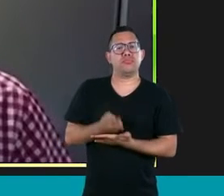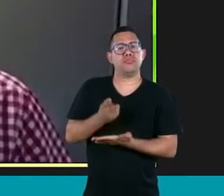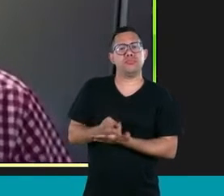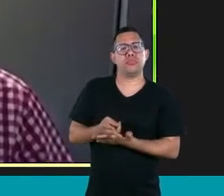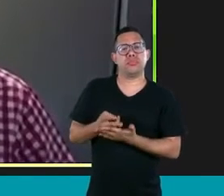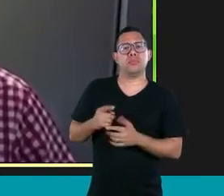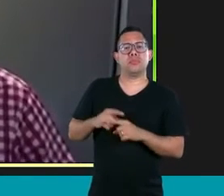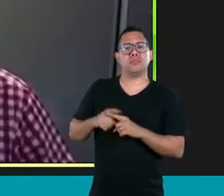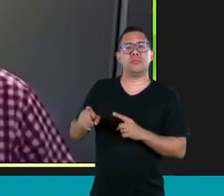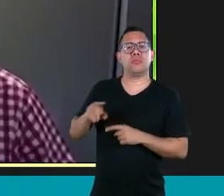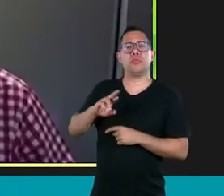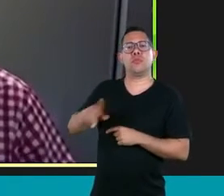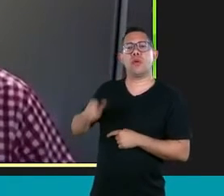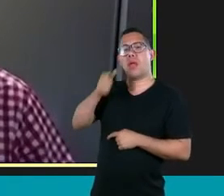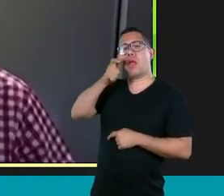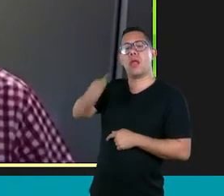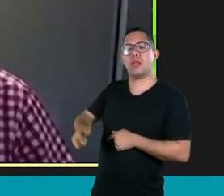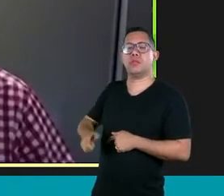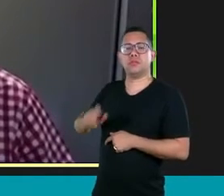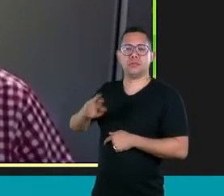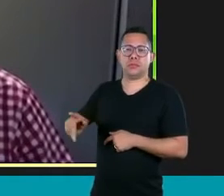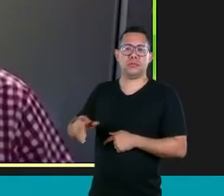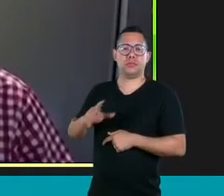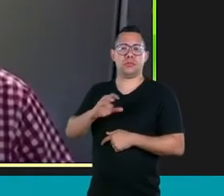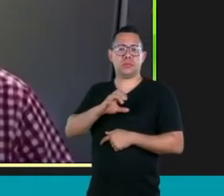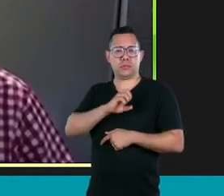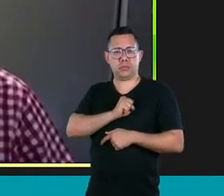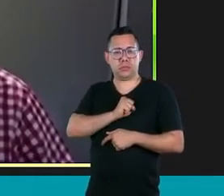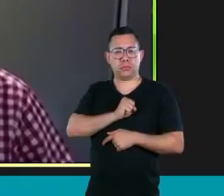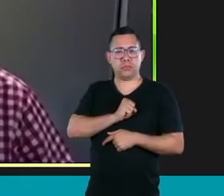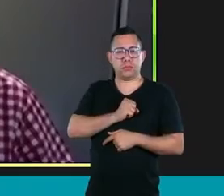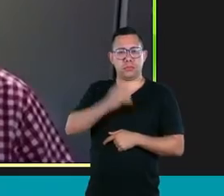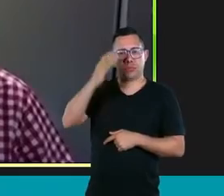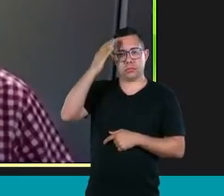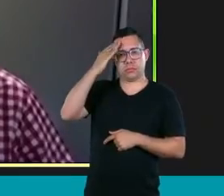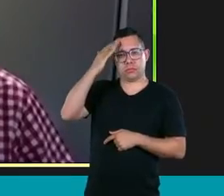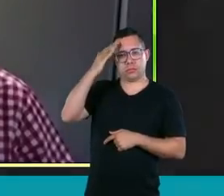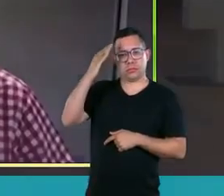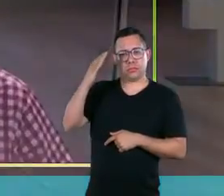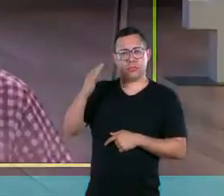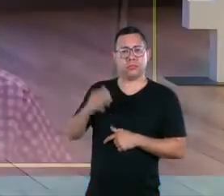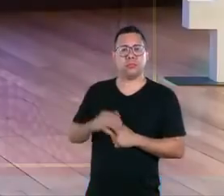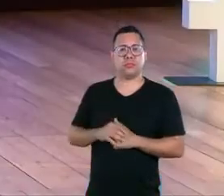desinteressada, um verdadeiro amor à sabedoria, no sentido aristotélico do termo.